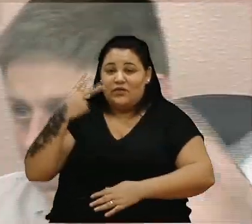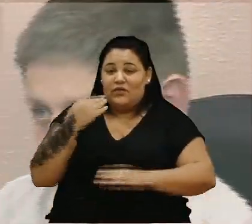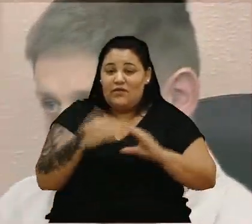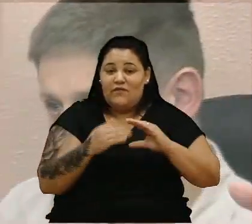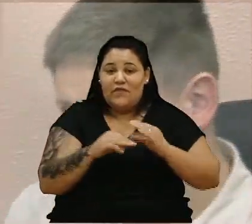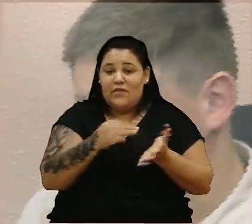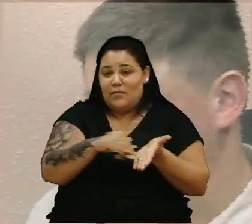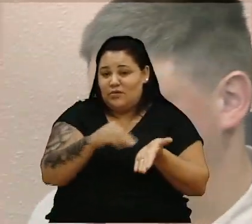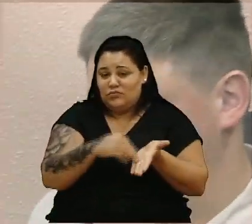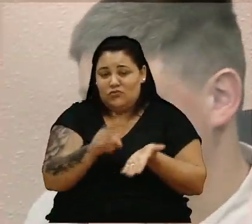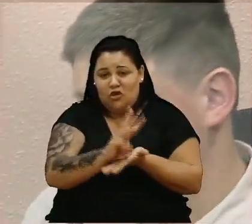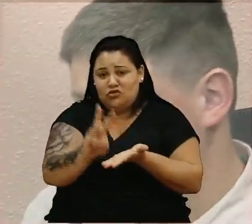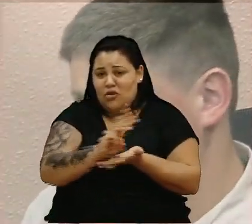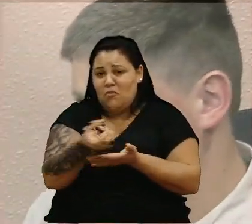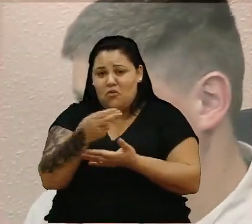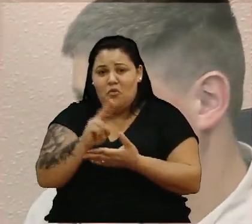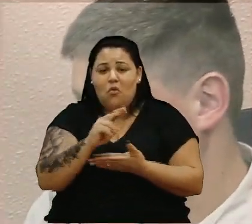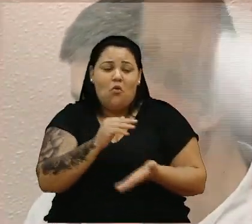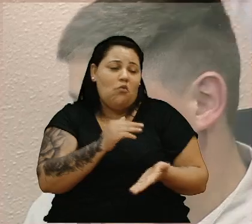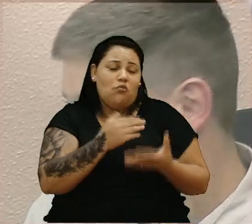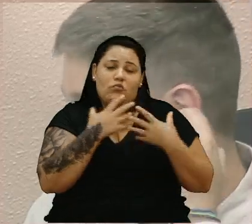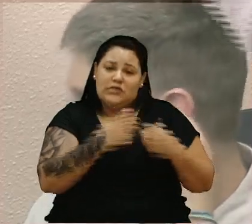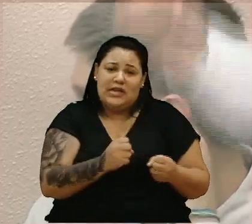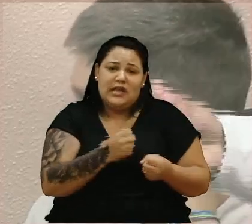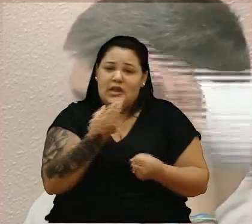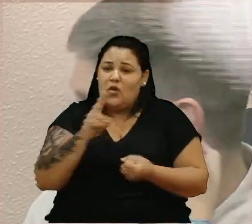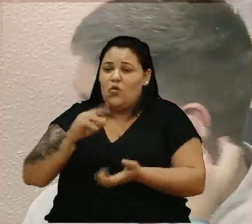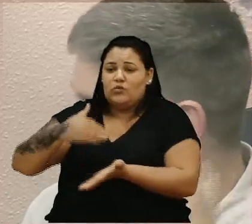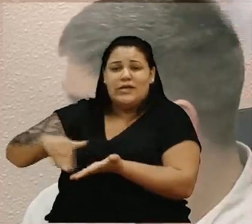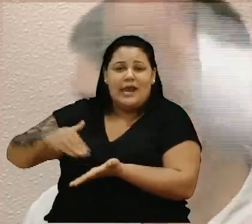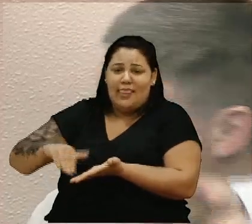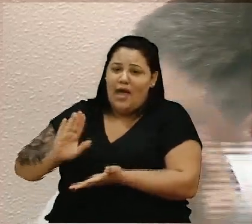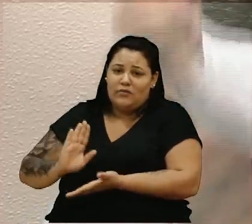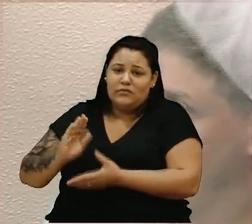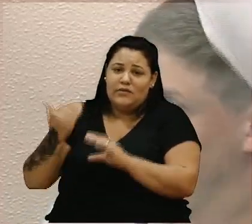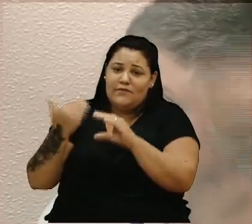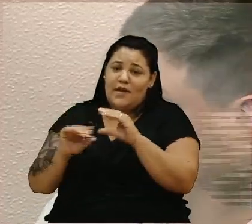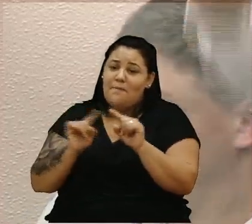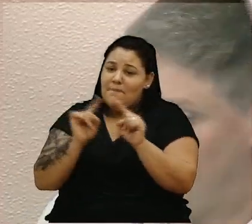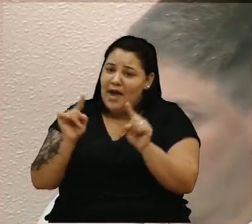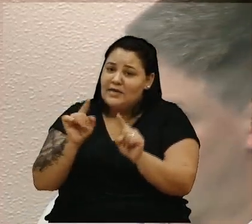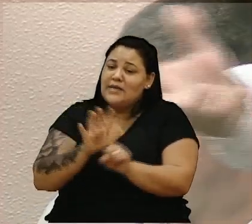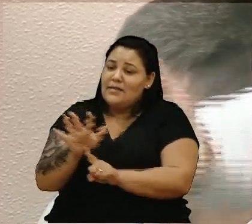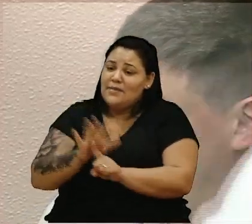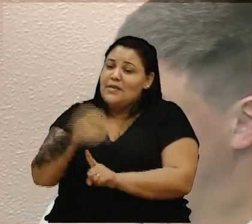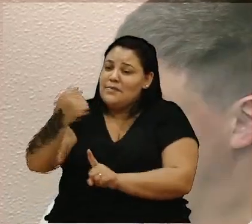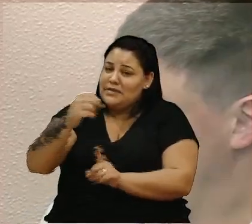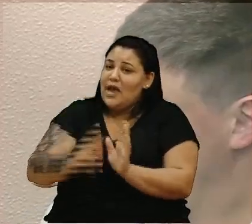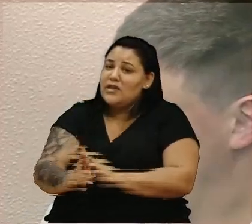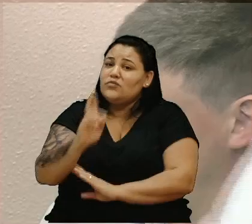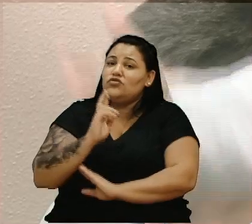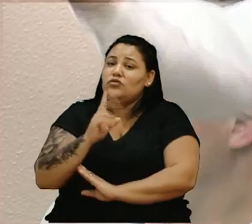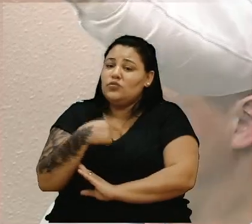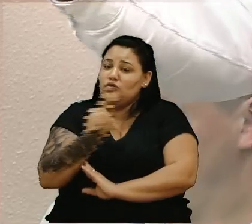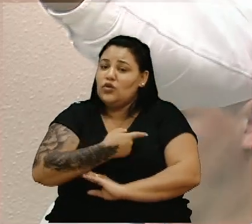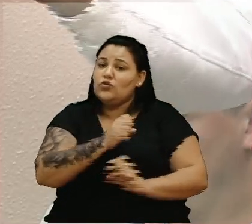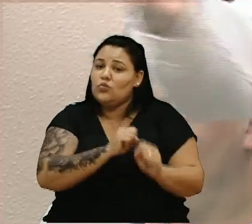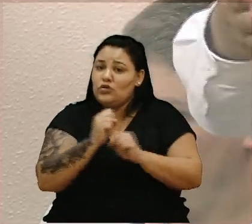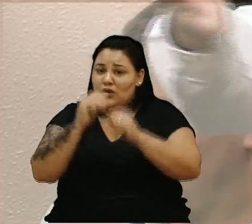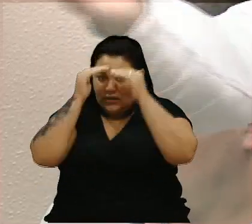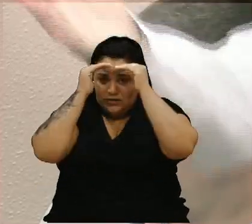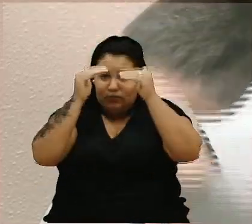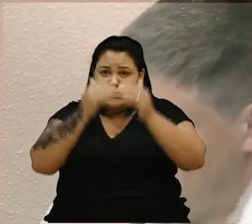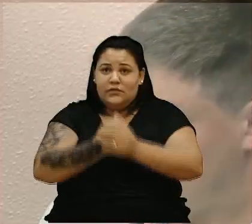do secretário ou pessoa por ele indicada. Mas elas precisam ser respondidas para que o nosso poder seja respeitado. Eu